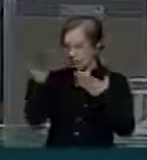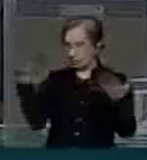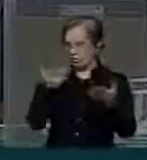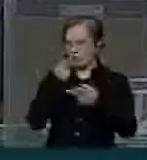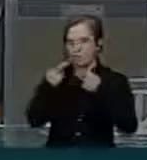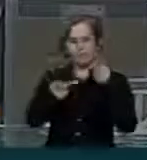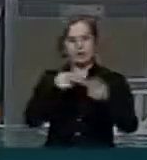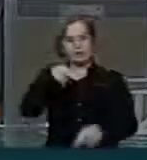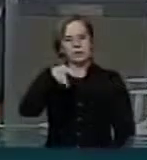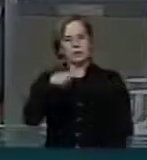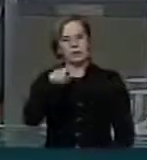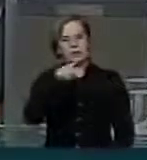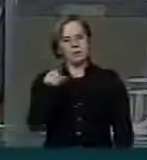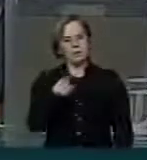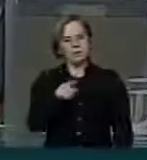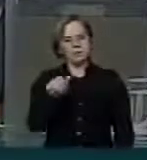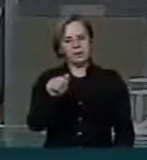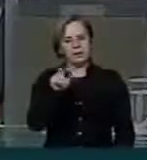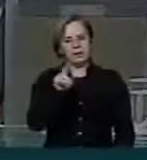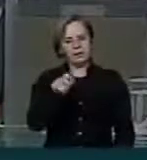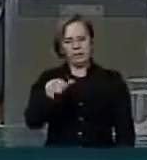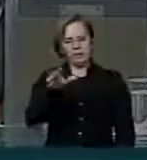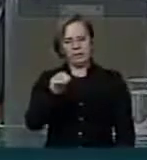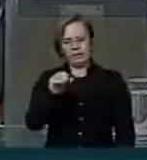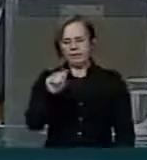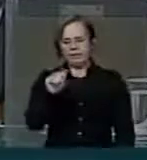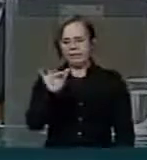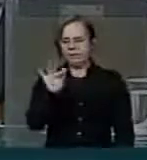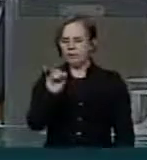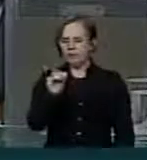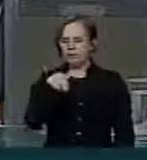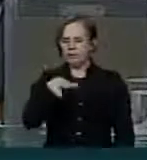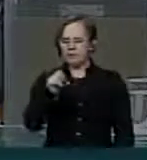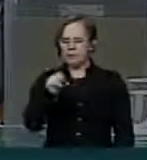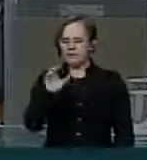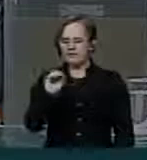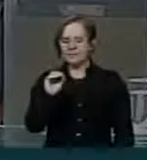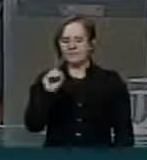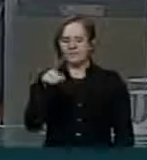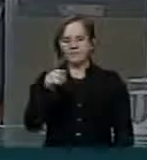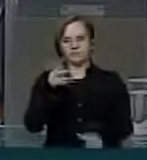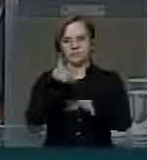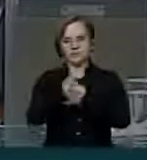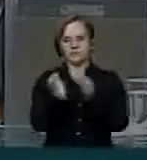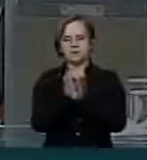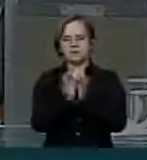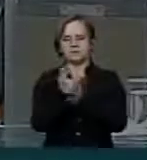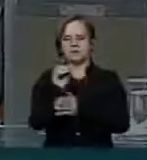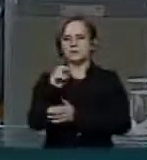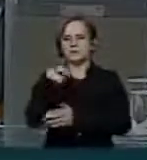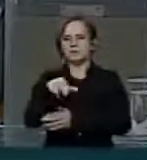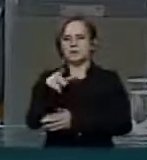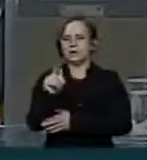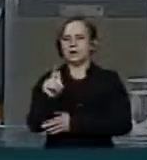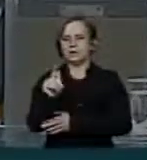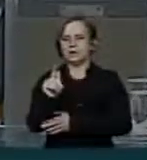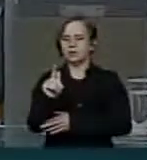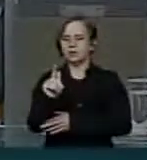Companheiro Nazareno Afonso, que é da ONG Rua Viva, né?